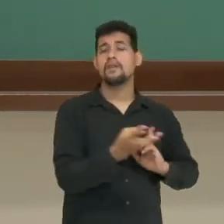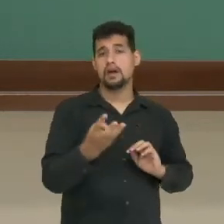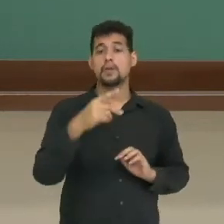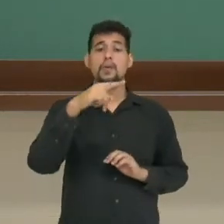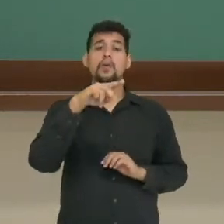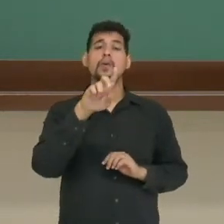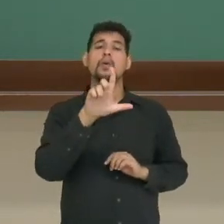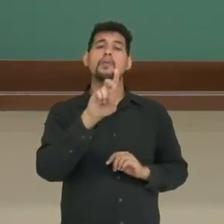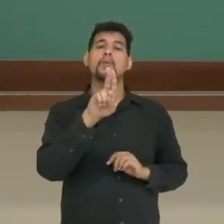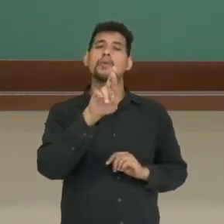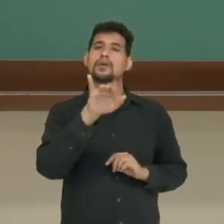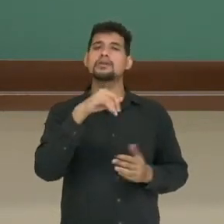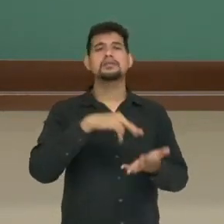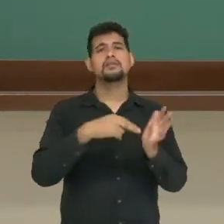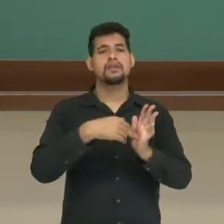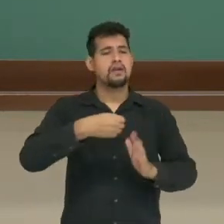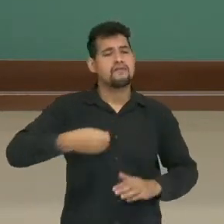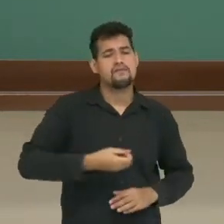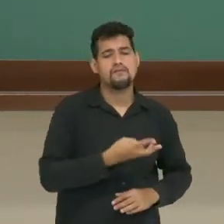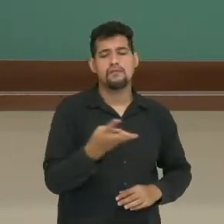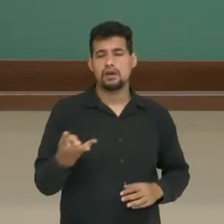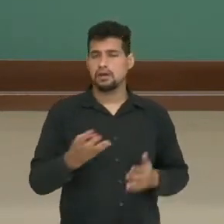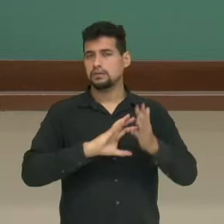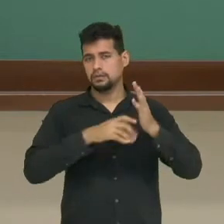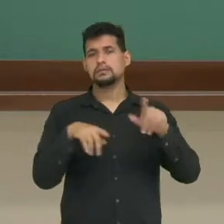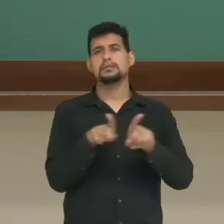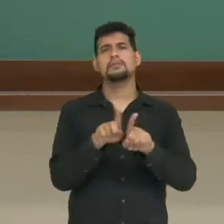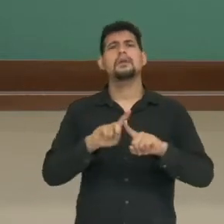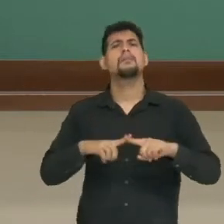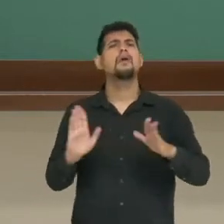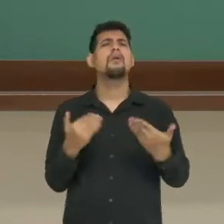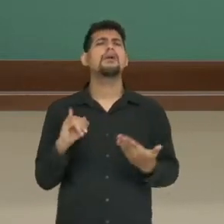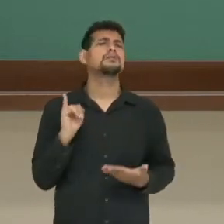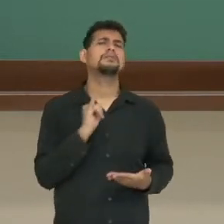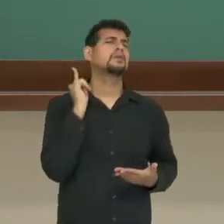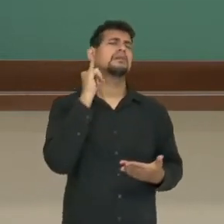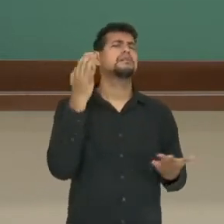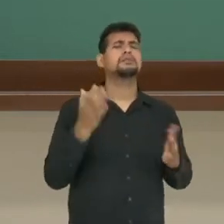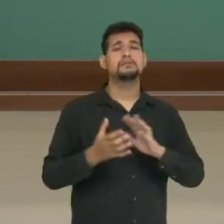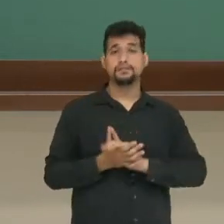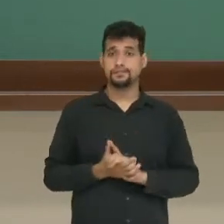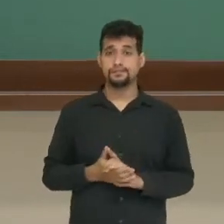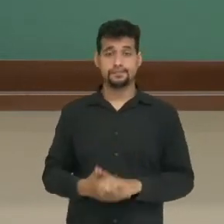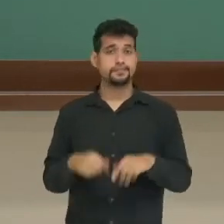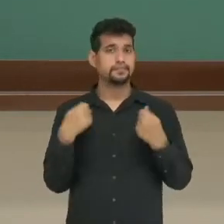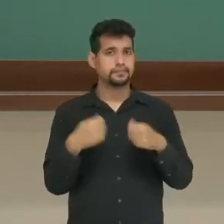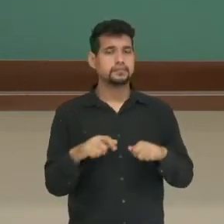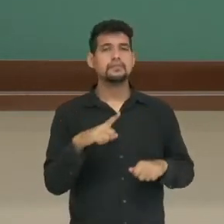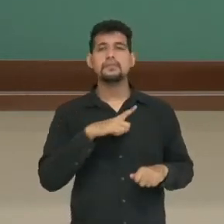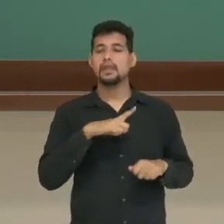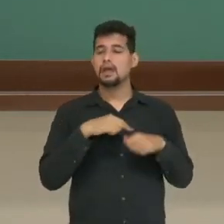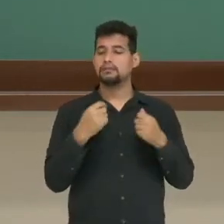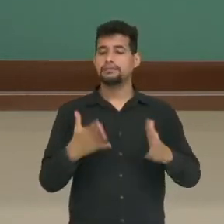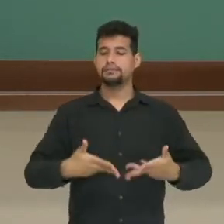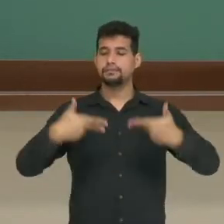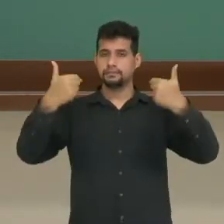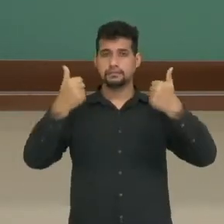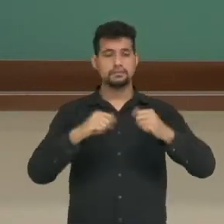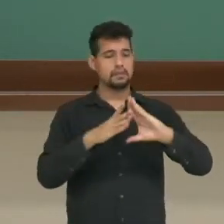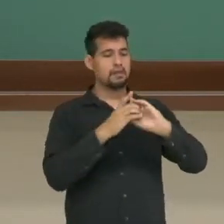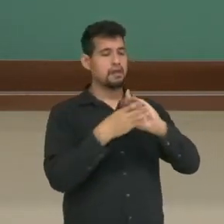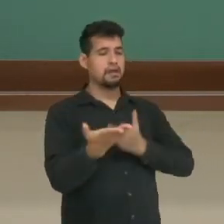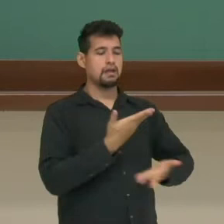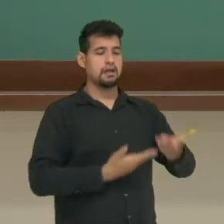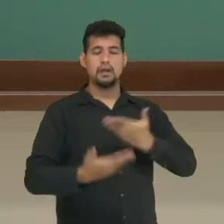Pluripartidarismo. Muitos partidos políticos. Qual a importância disso? Você tem aí uma melhoria na democracia,